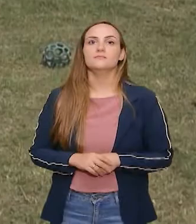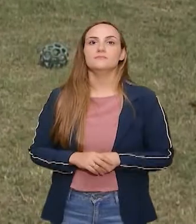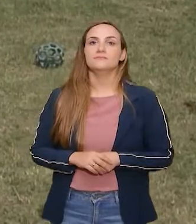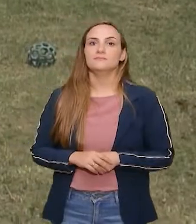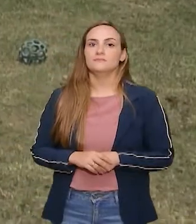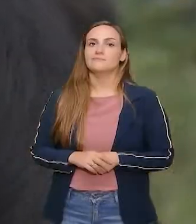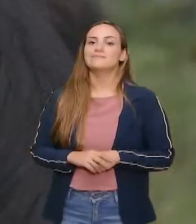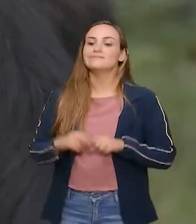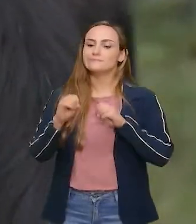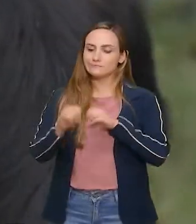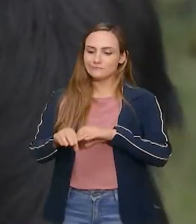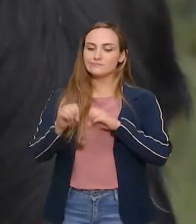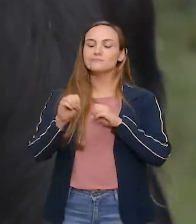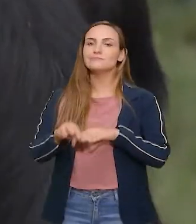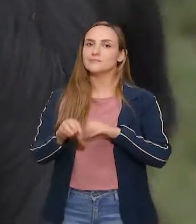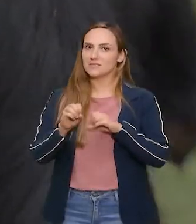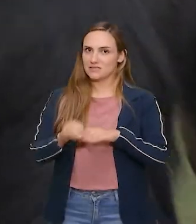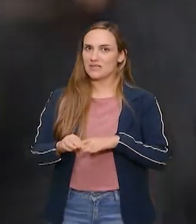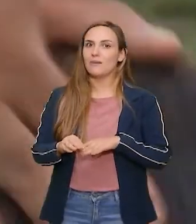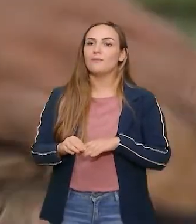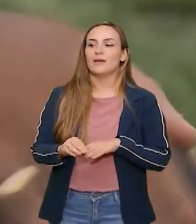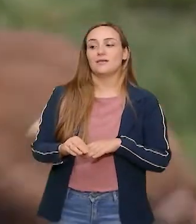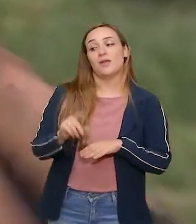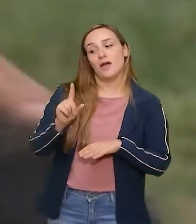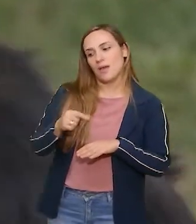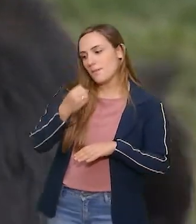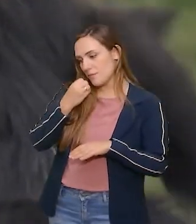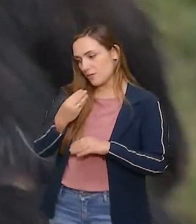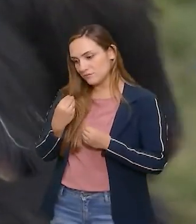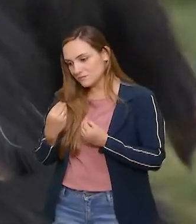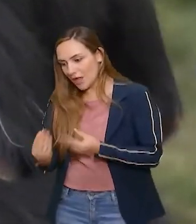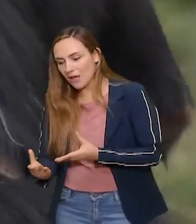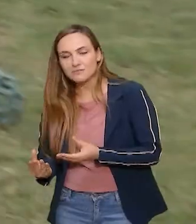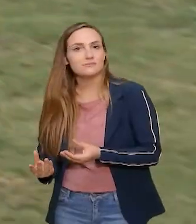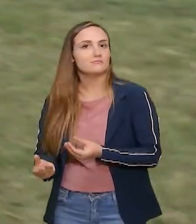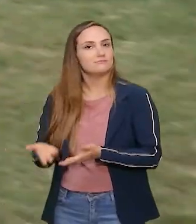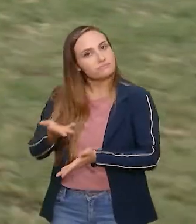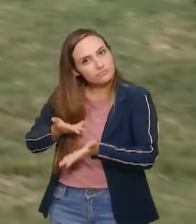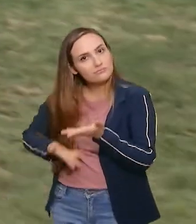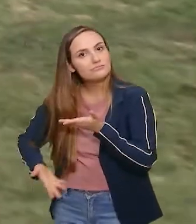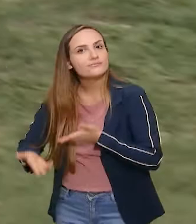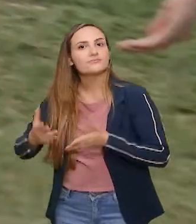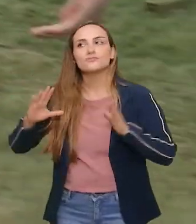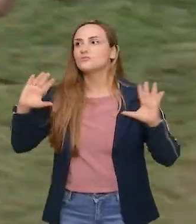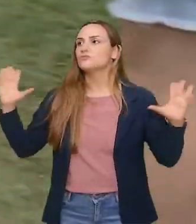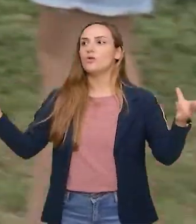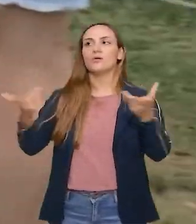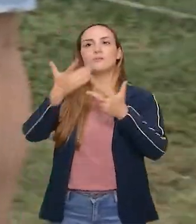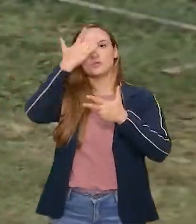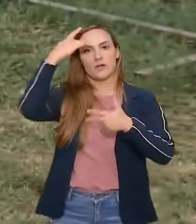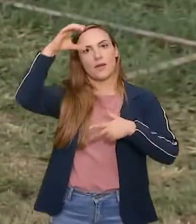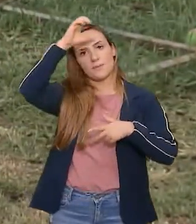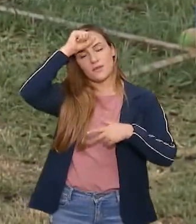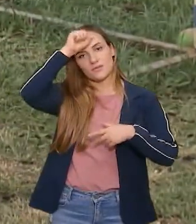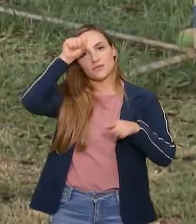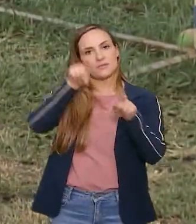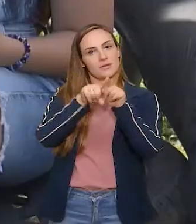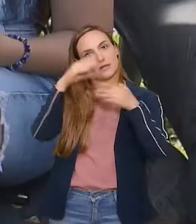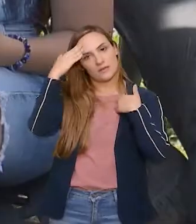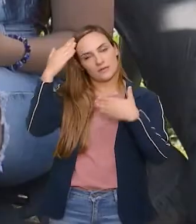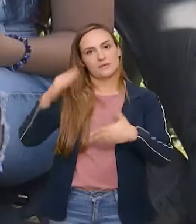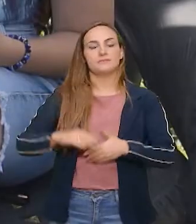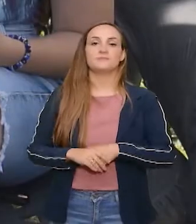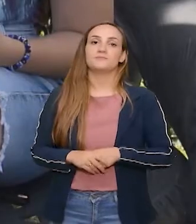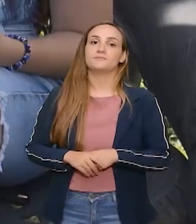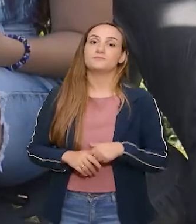Ensinamentos para uns, recompensa para outros. É um jogo de ganha-ganha, onde todo mundo aprende e agradece. Eu falei para